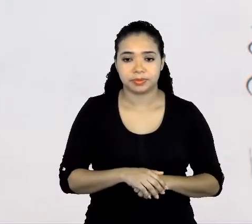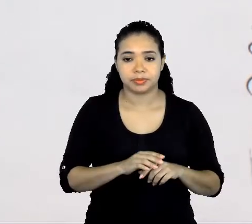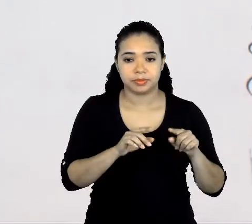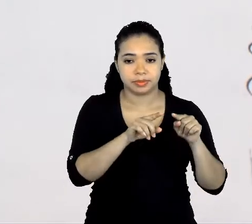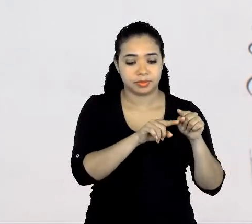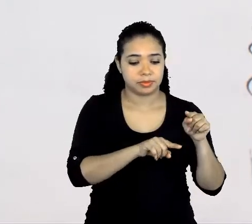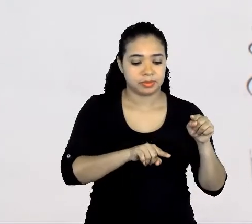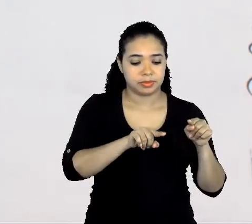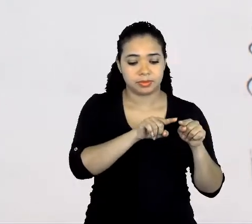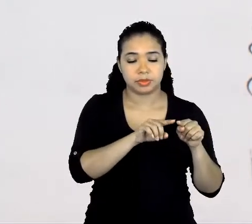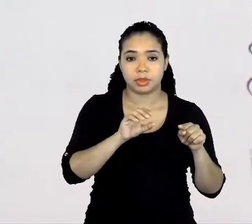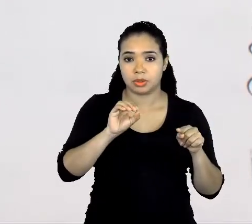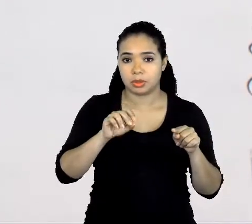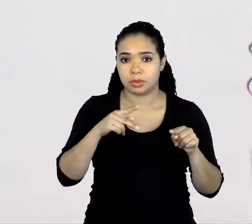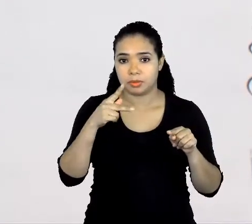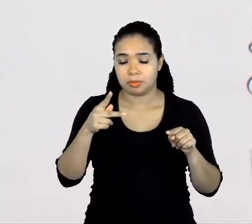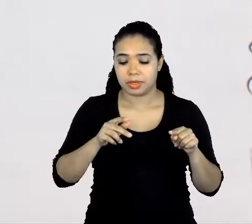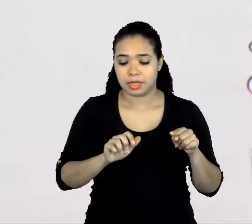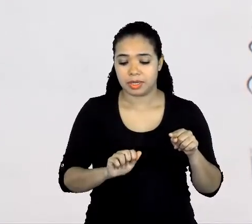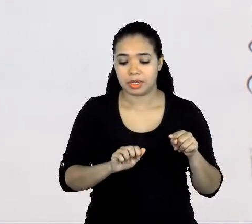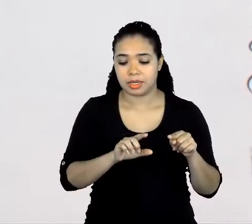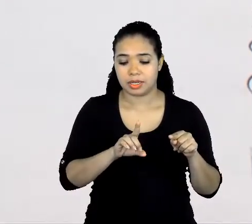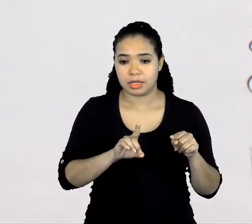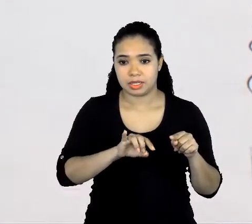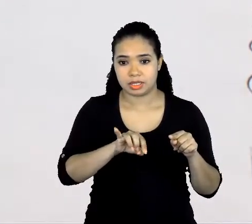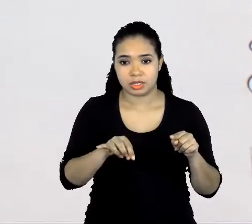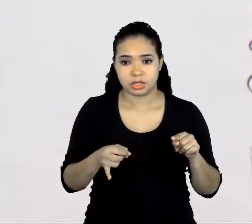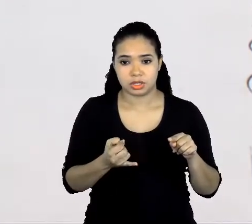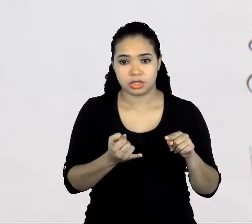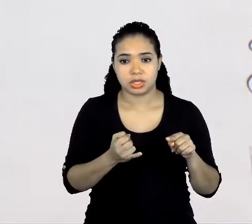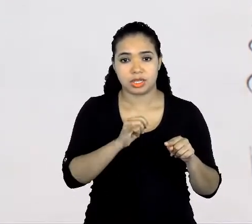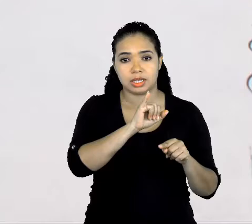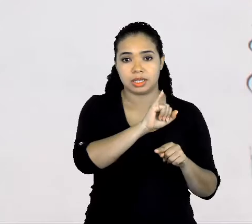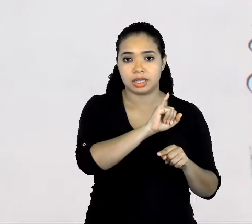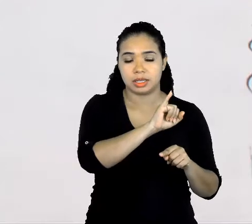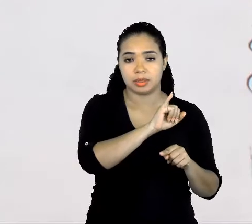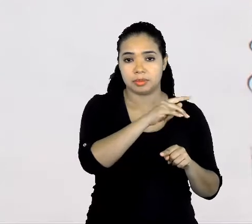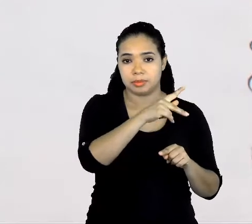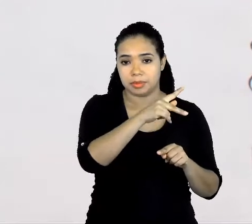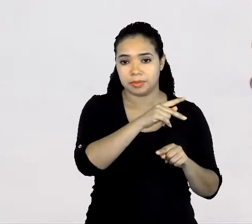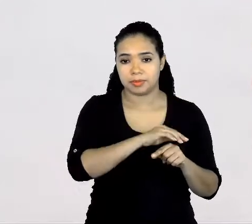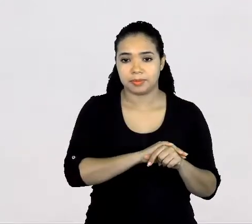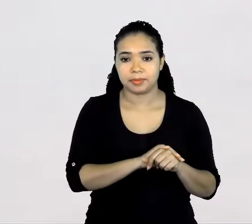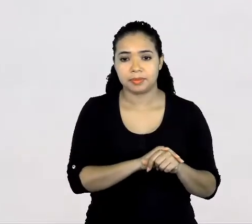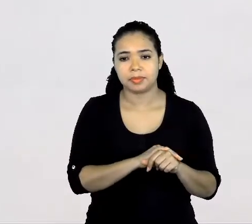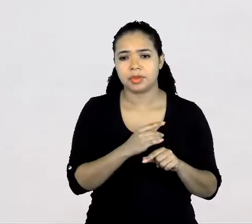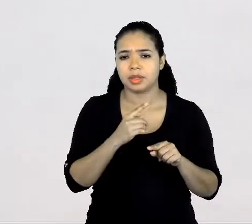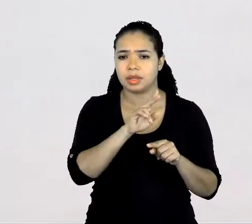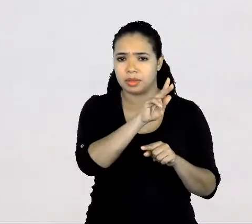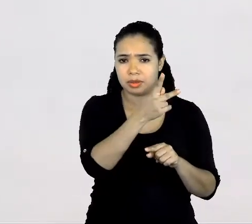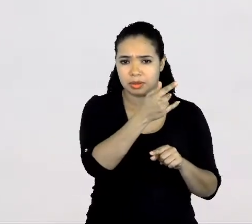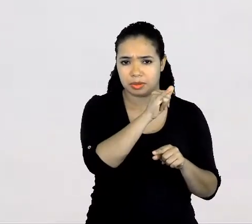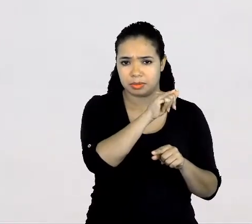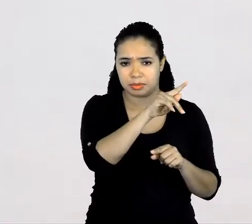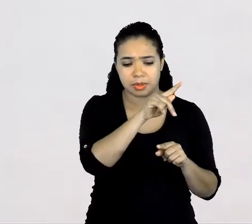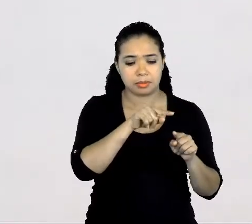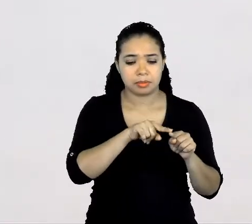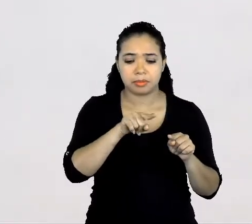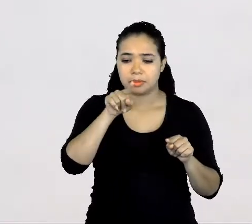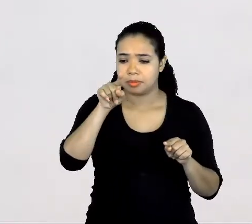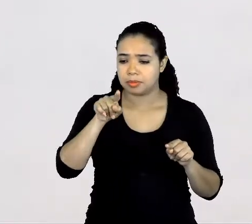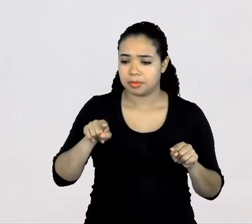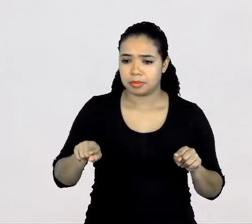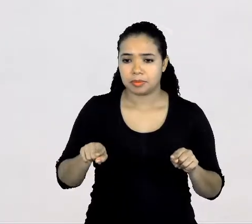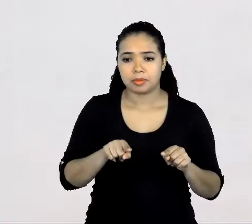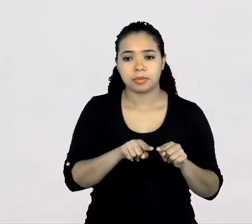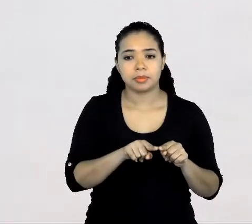cateto adjacente e aqui a hipotenusa. Por que é importante nesse primeiro momento você classificar essas retas? Para você